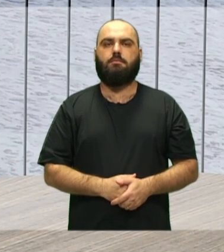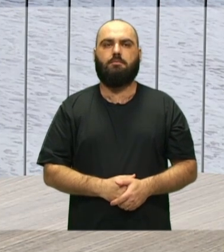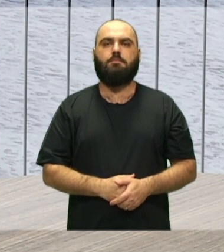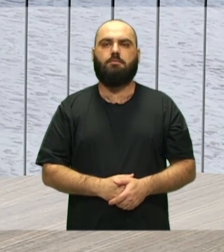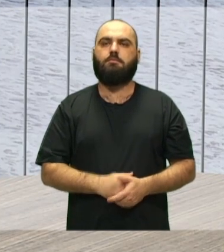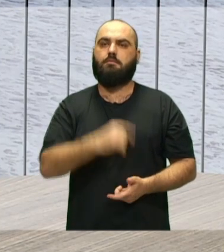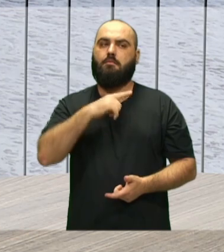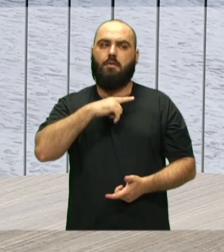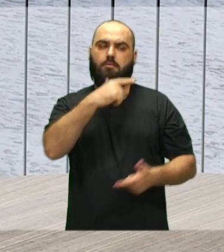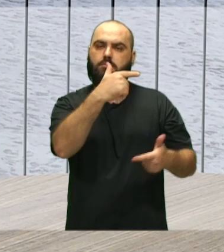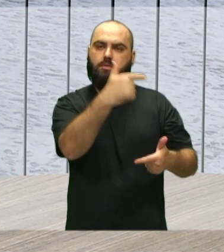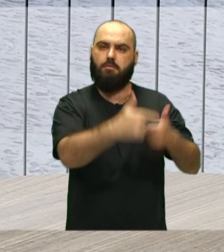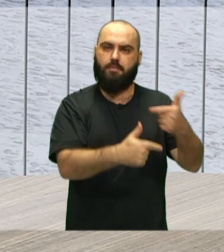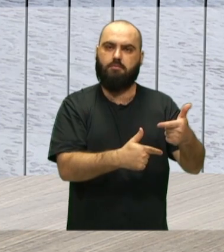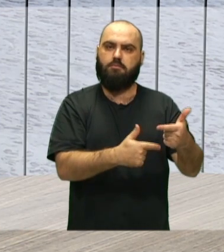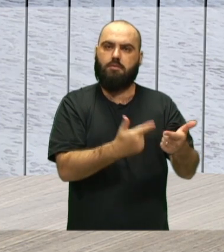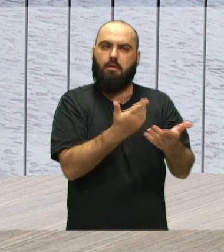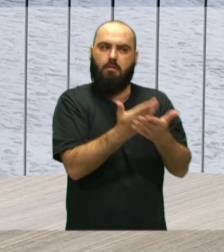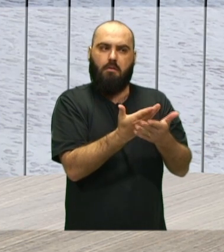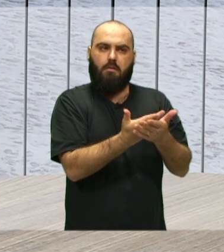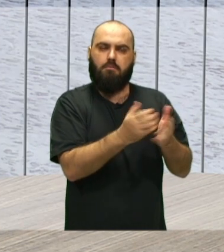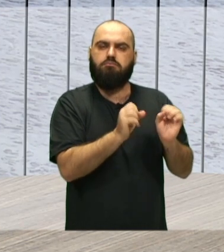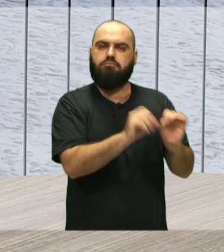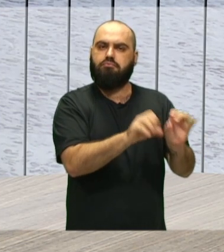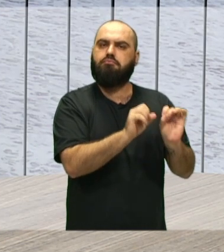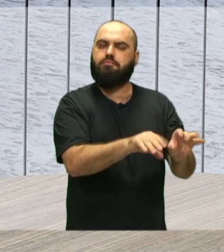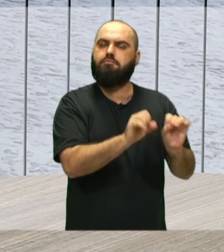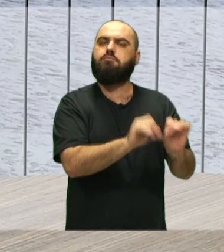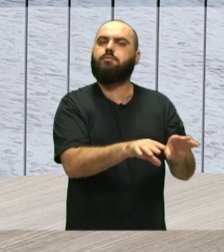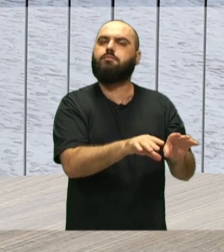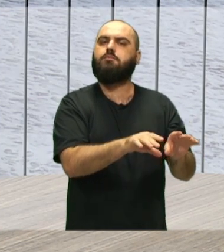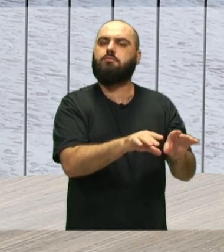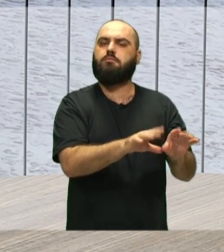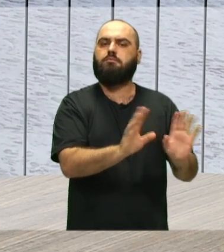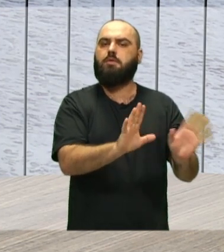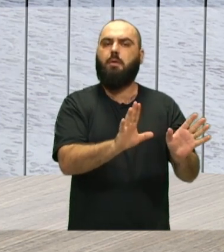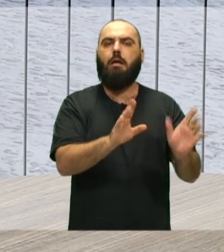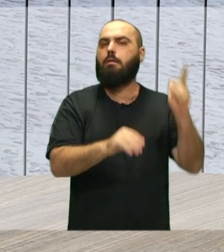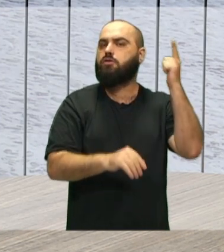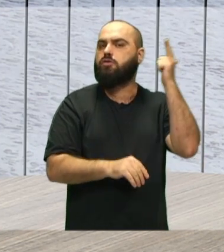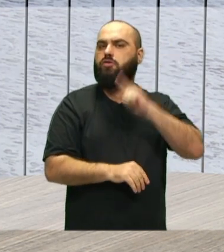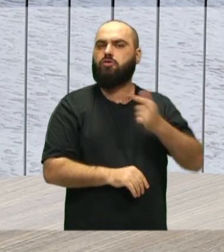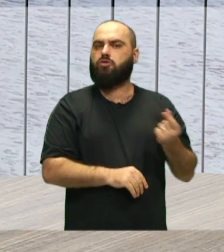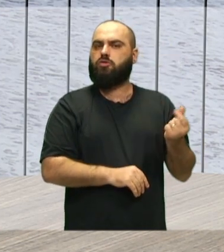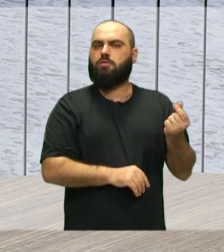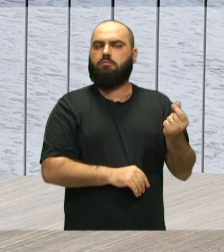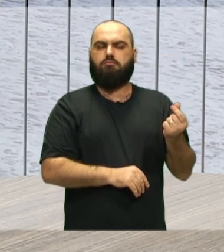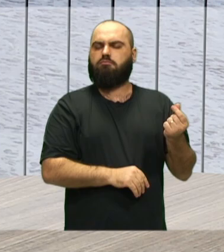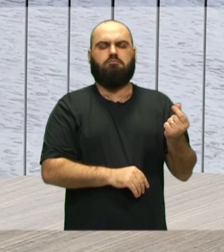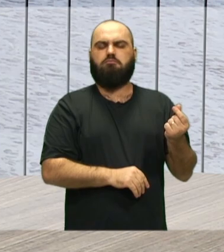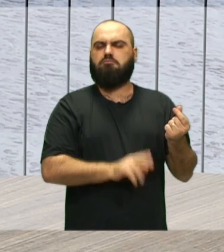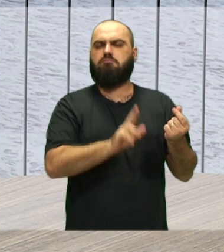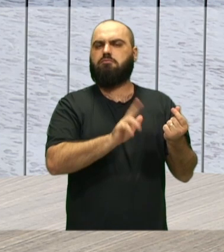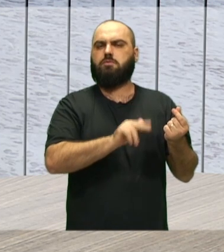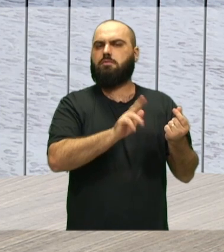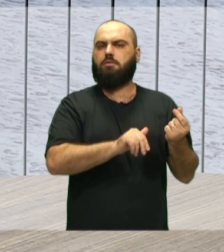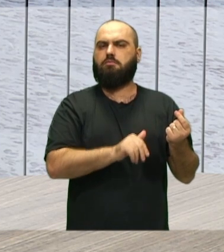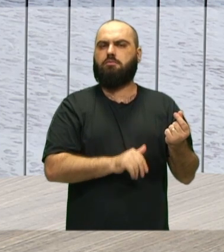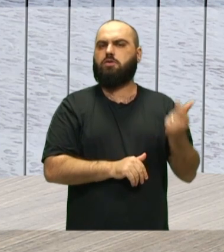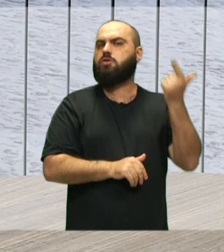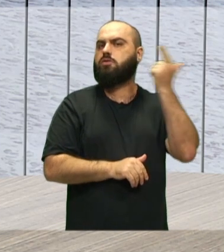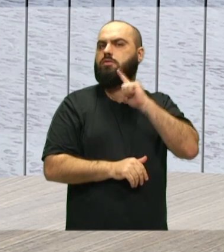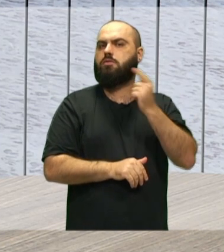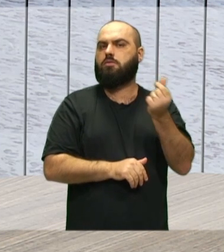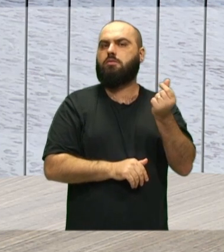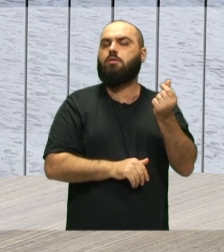de dar aula, eu faço especial, não é para ganhar dinheiro, nunca foi para ganhar dinheiro. Isso foi para que